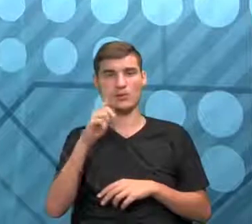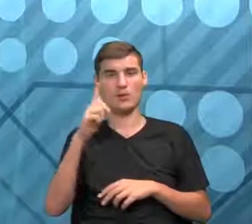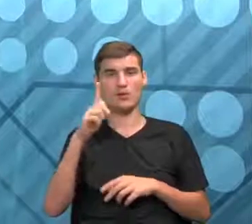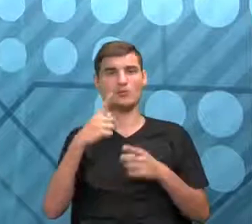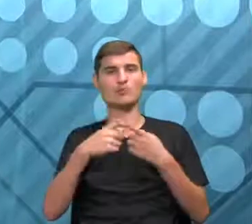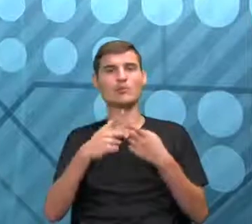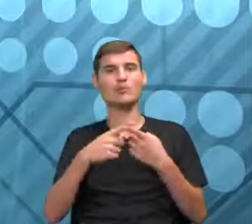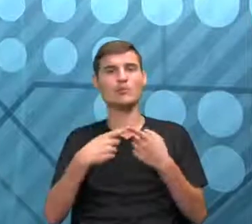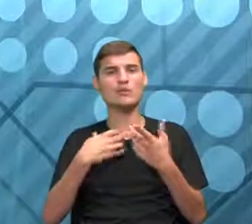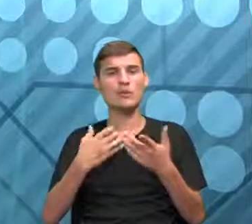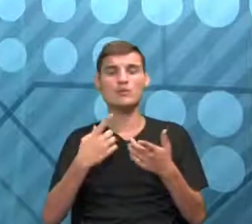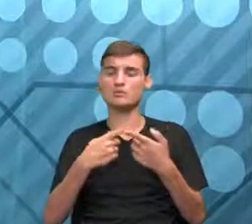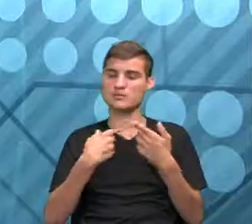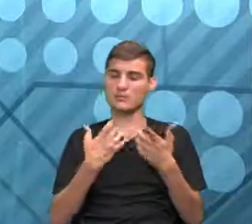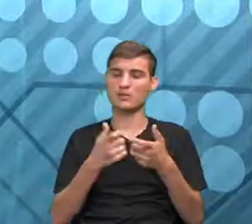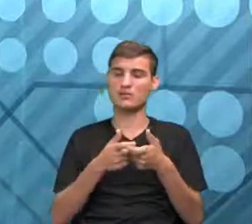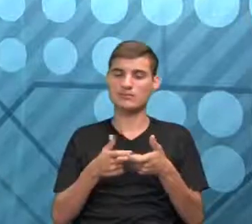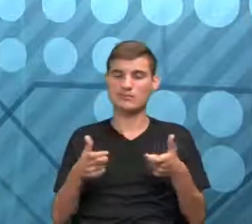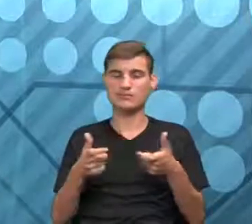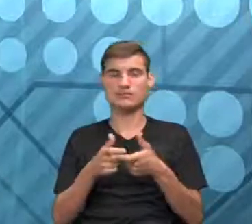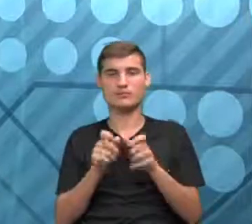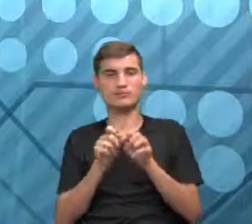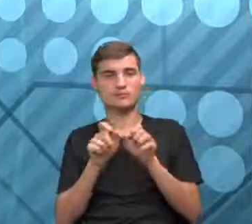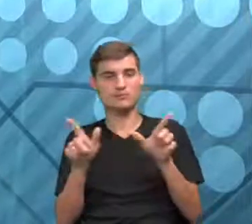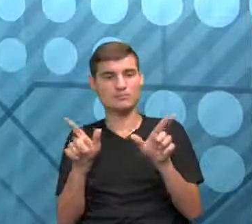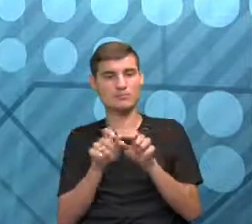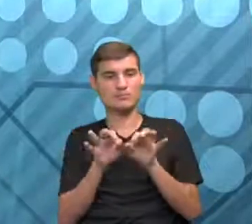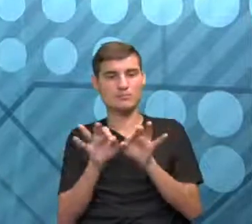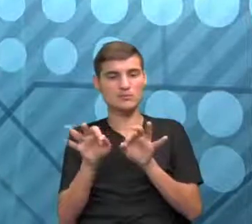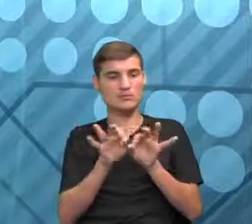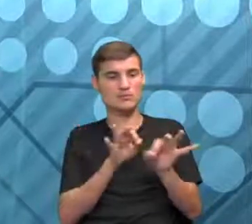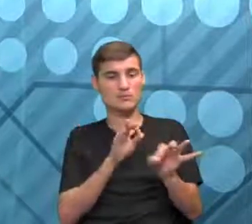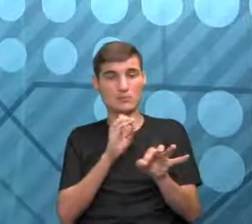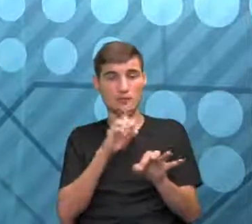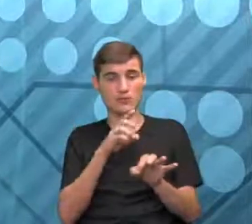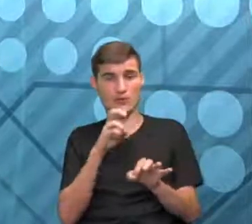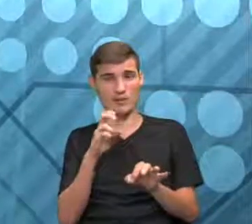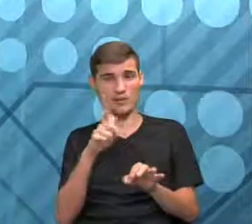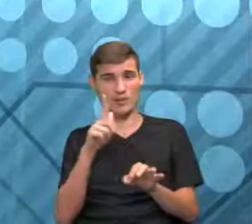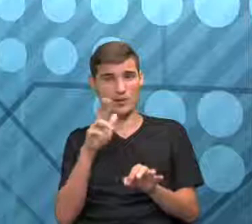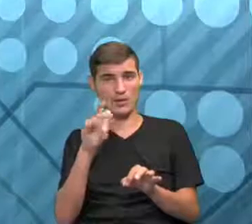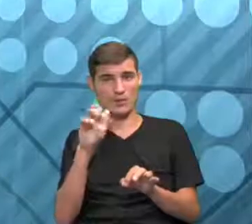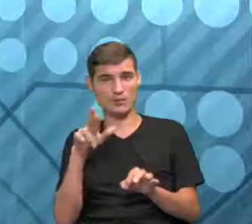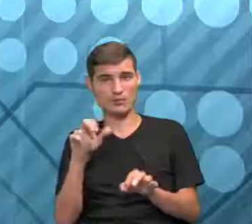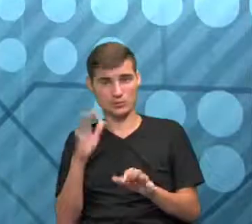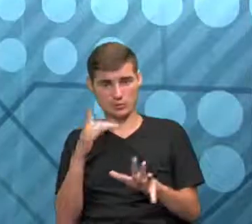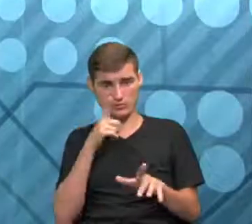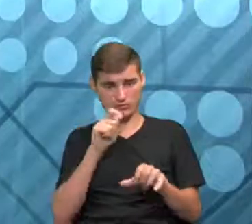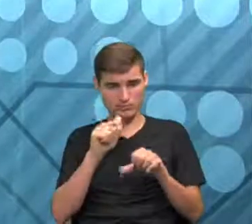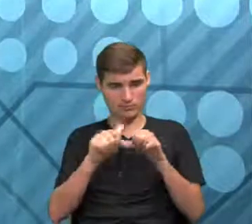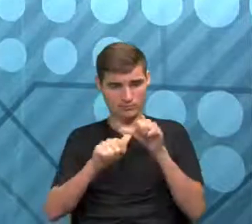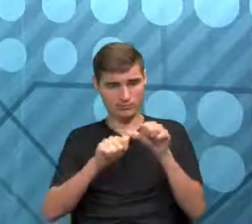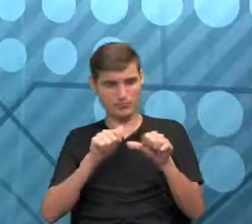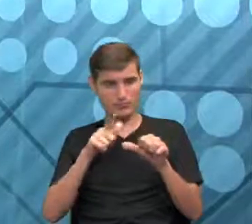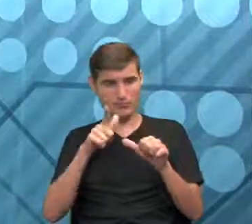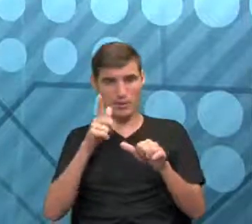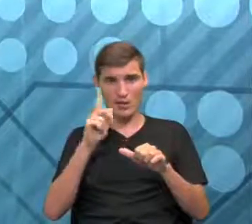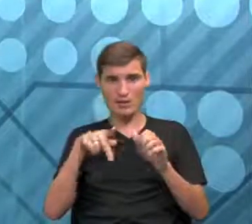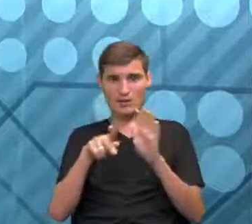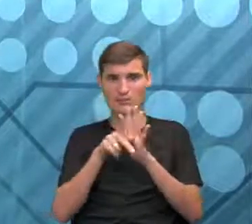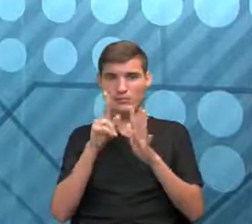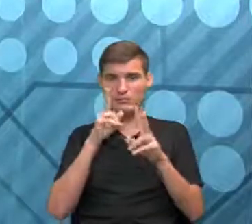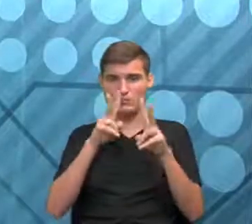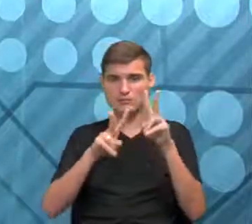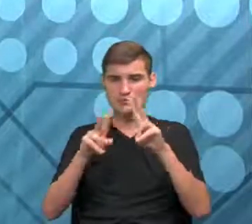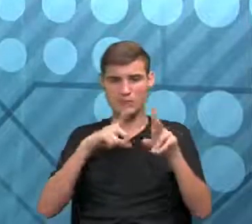que eu quero isso? Porque eu quero medir a variação de 0,5 graus. A partir dessa variação, eu vejo quantos